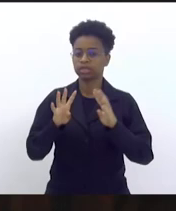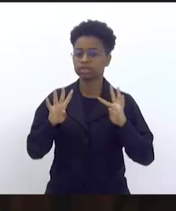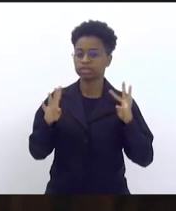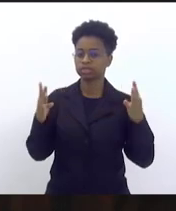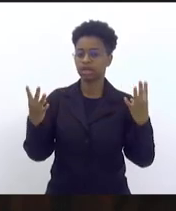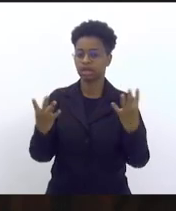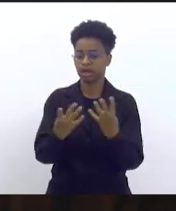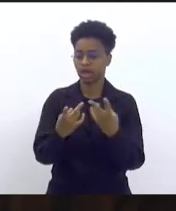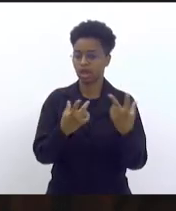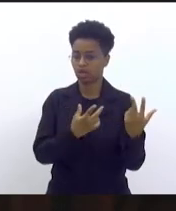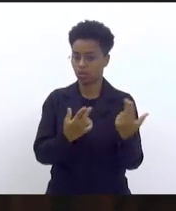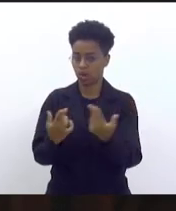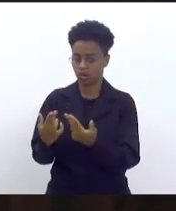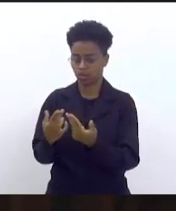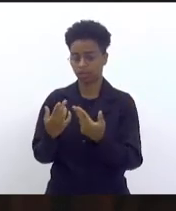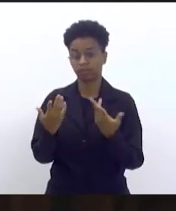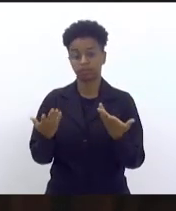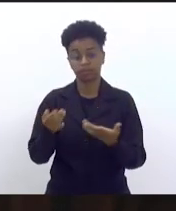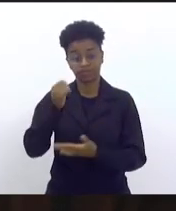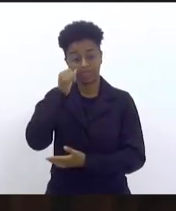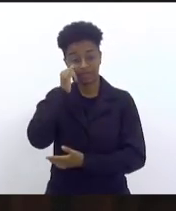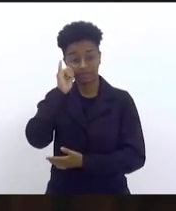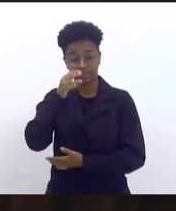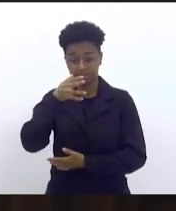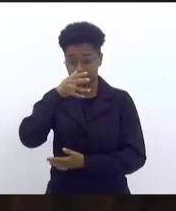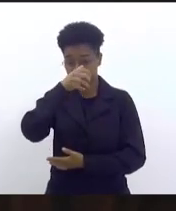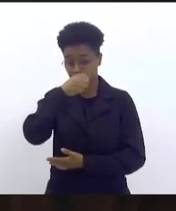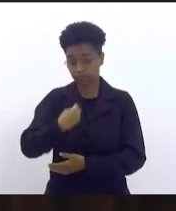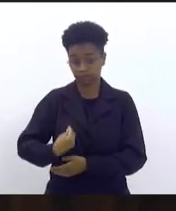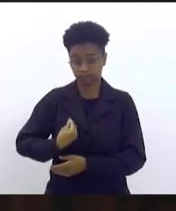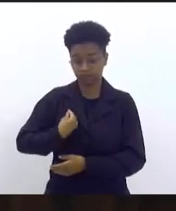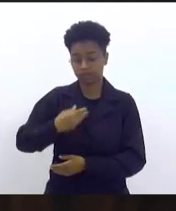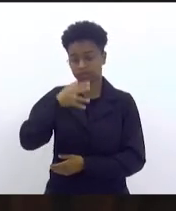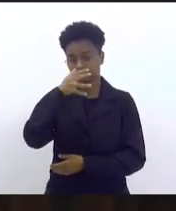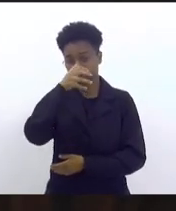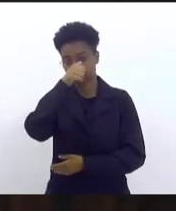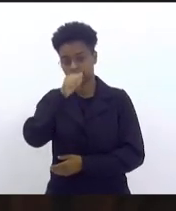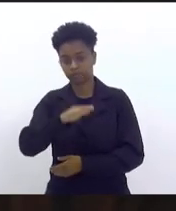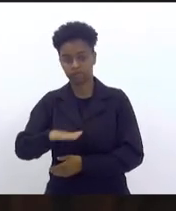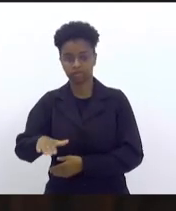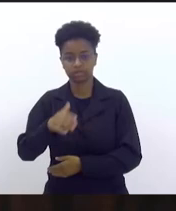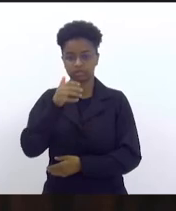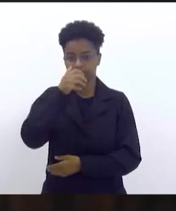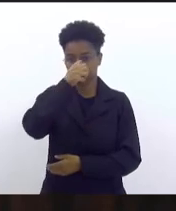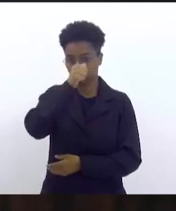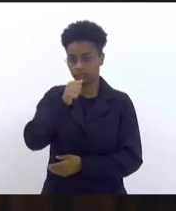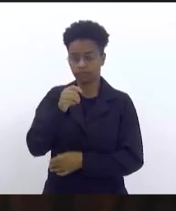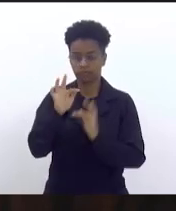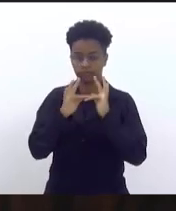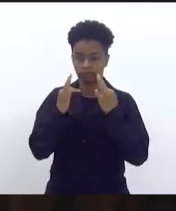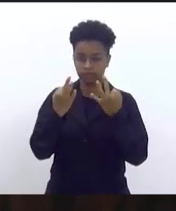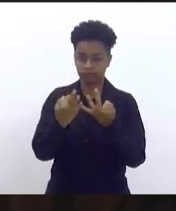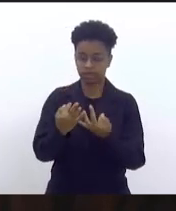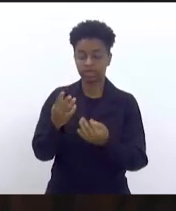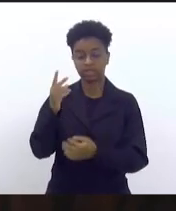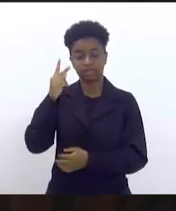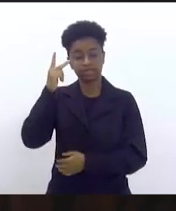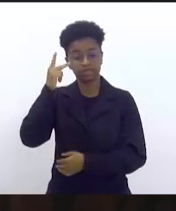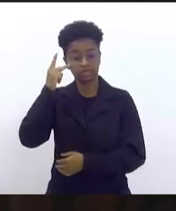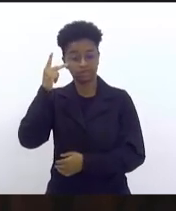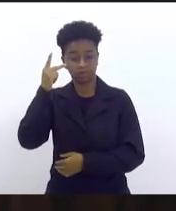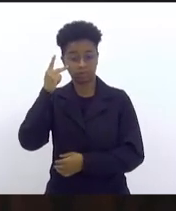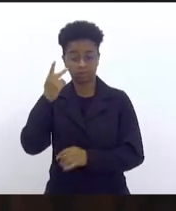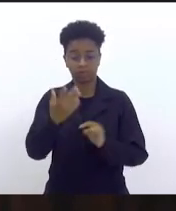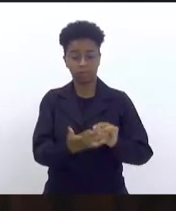os lados também a prevenção salva vidas salva crianças salva famílias São Paulo está nos